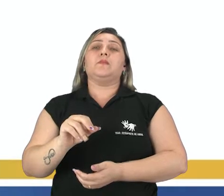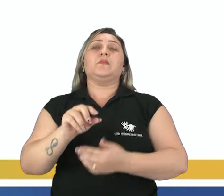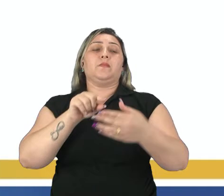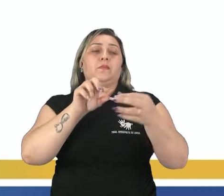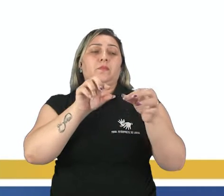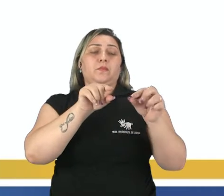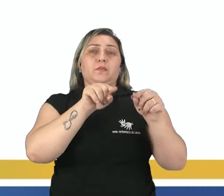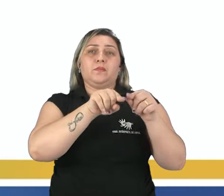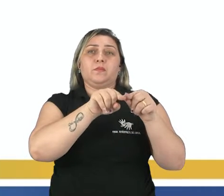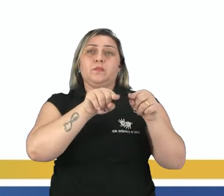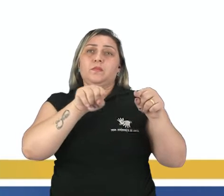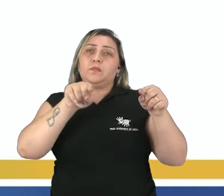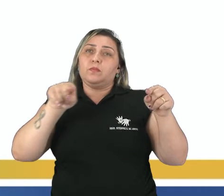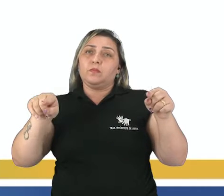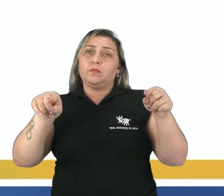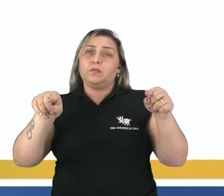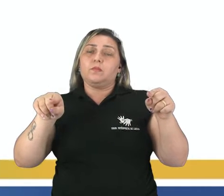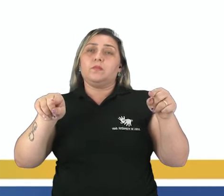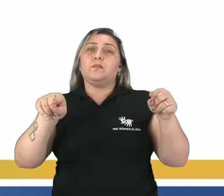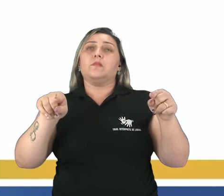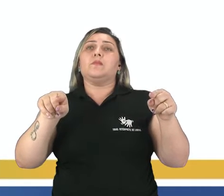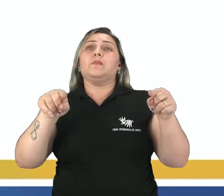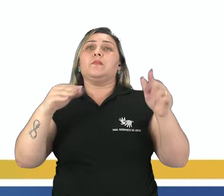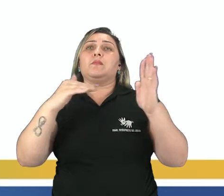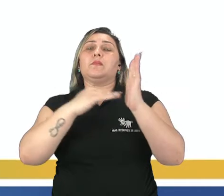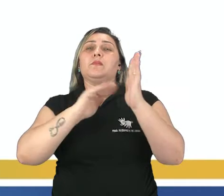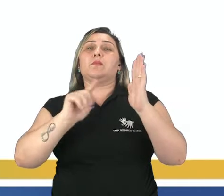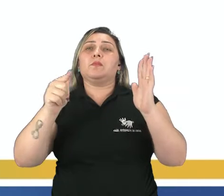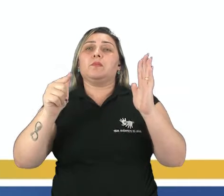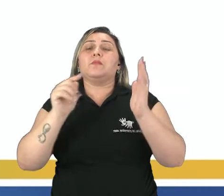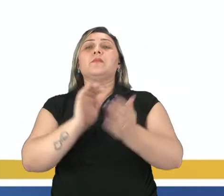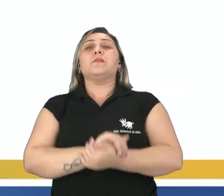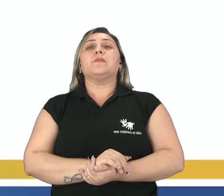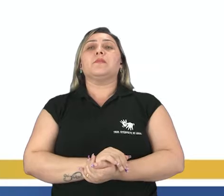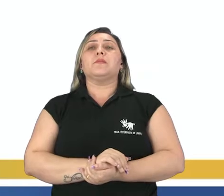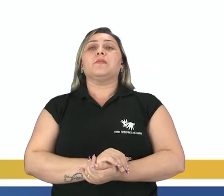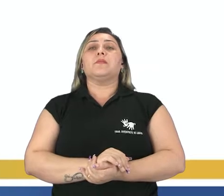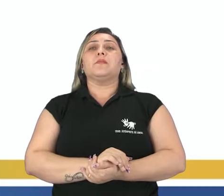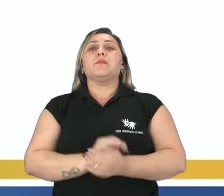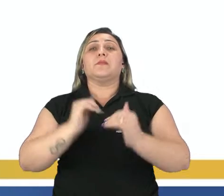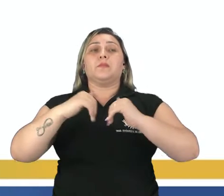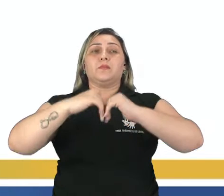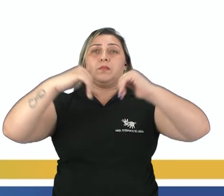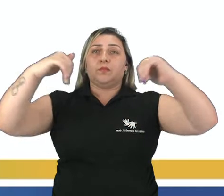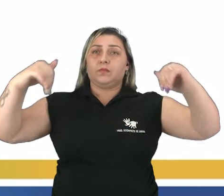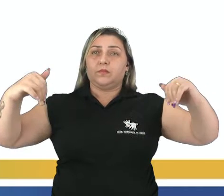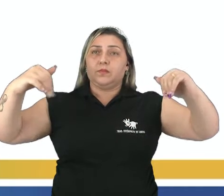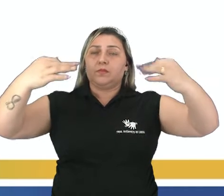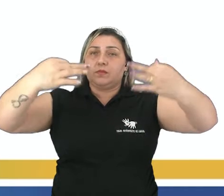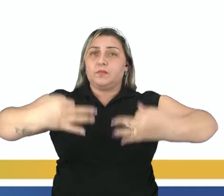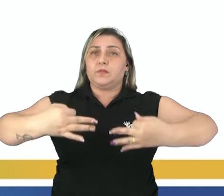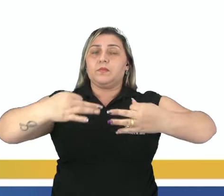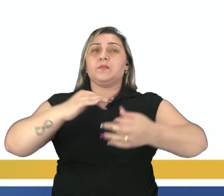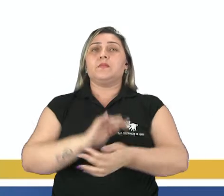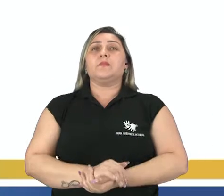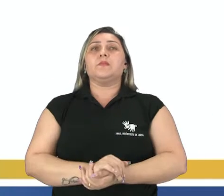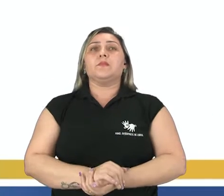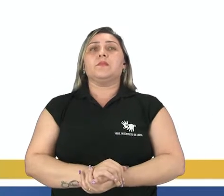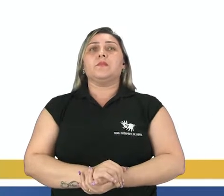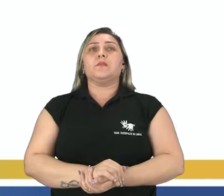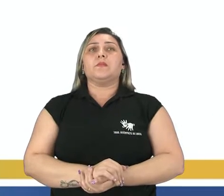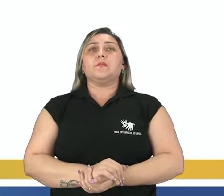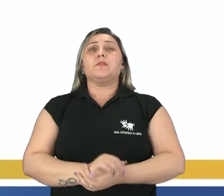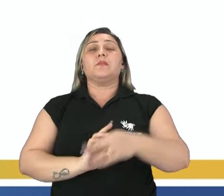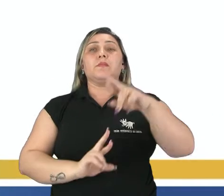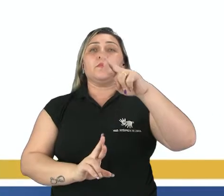ponto da borda da esfera a outra. Então, elas são equidistantes, certo? Além